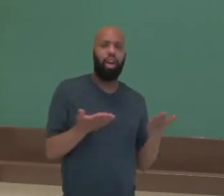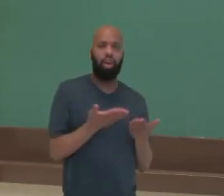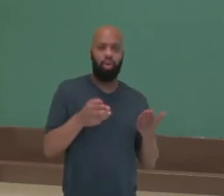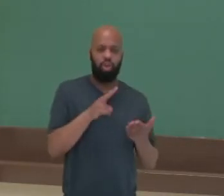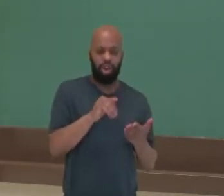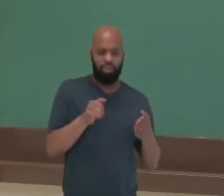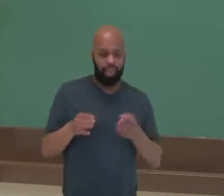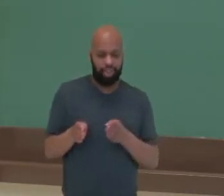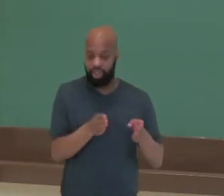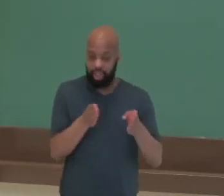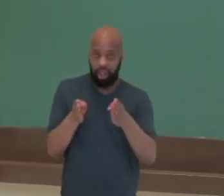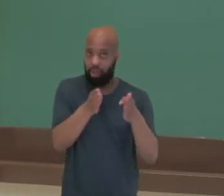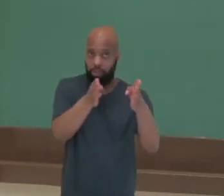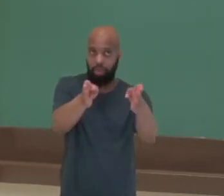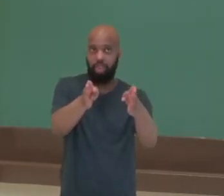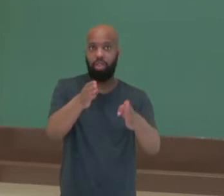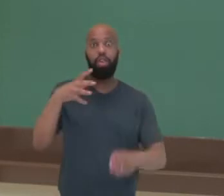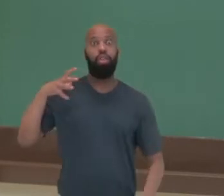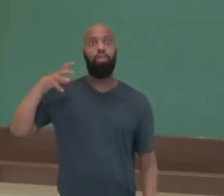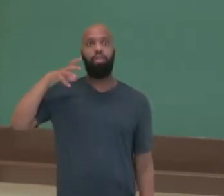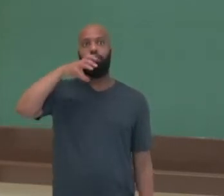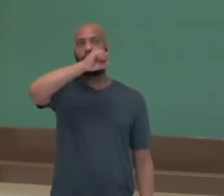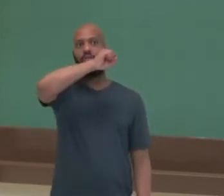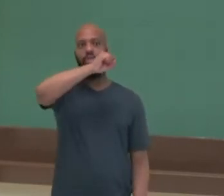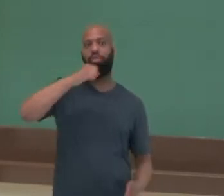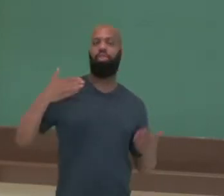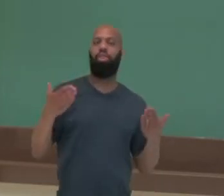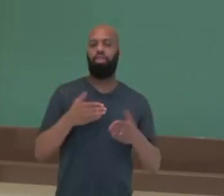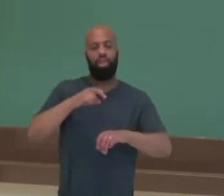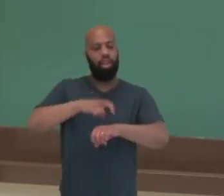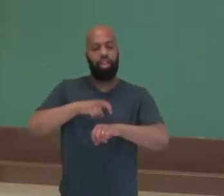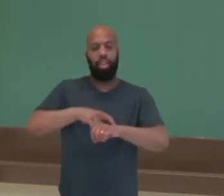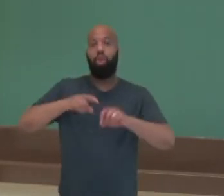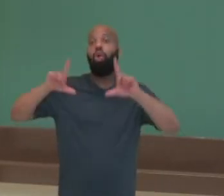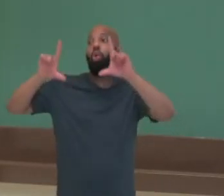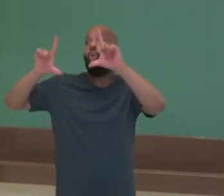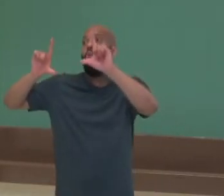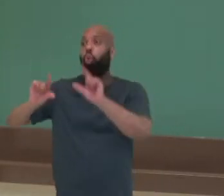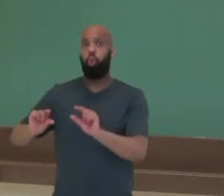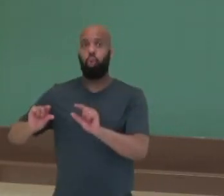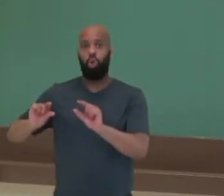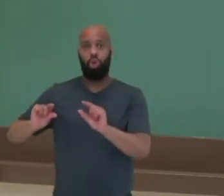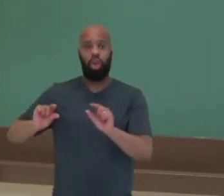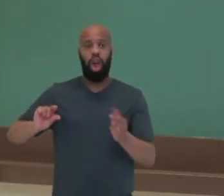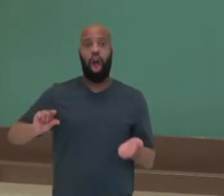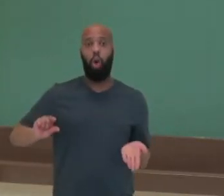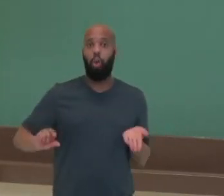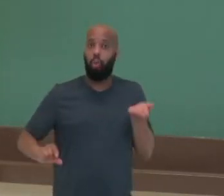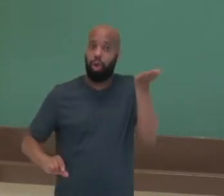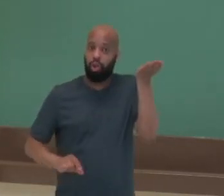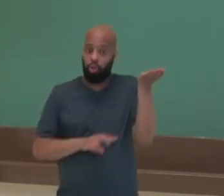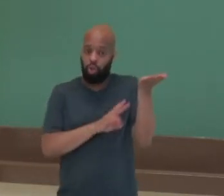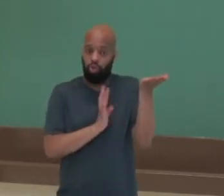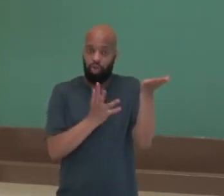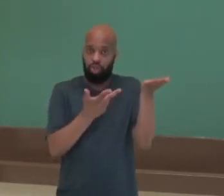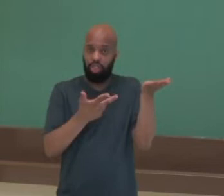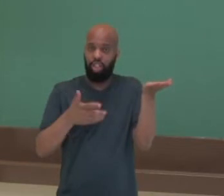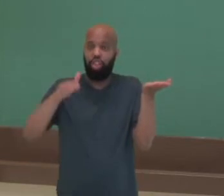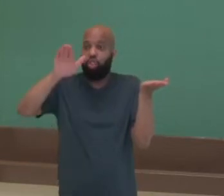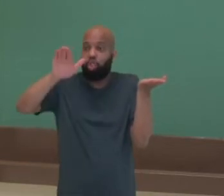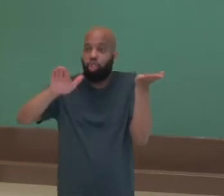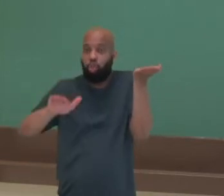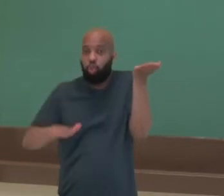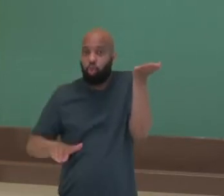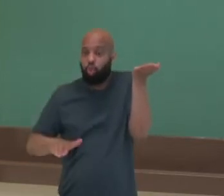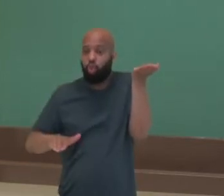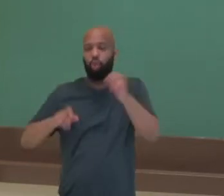percurso, esse caminho de P até Q, né, em um tempo menor, em um tempo de 15